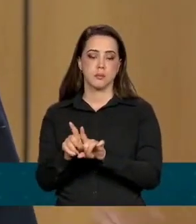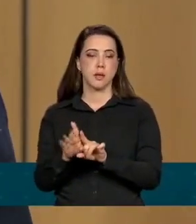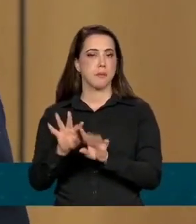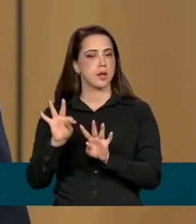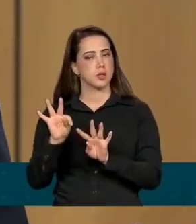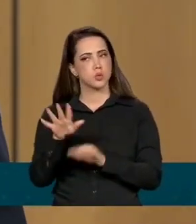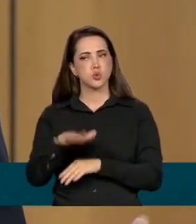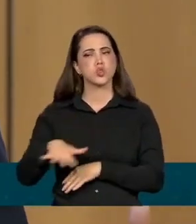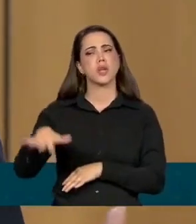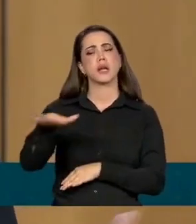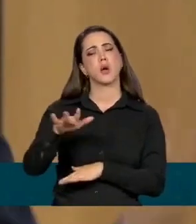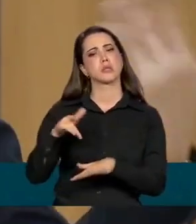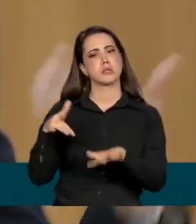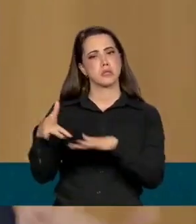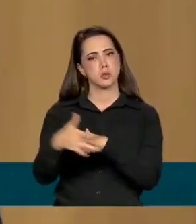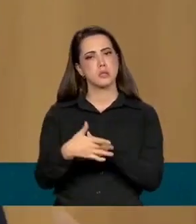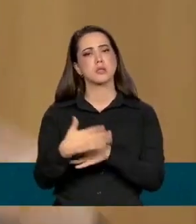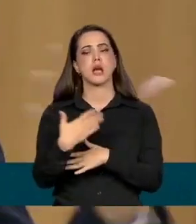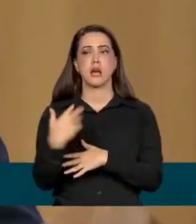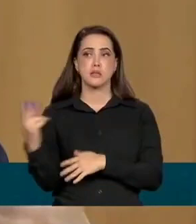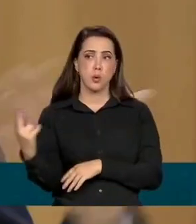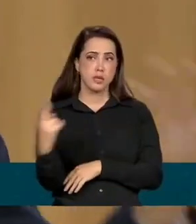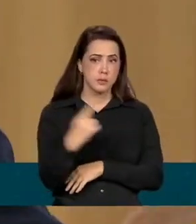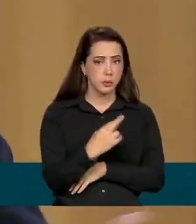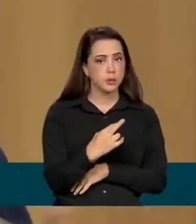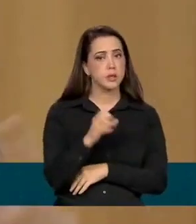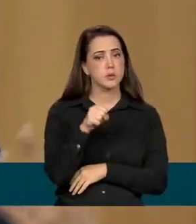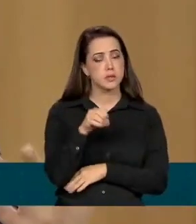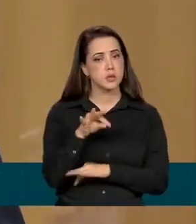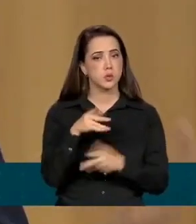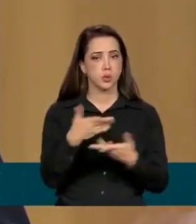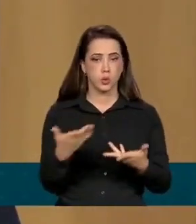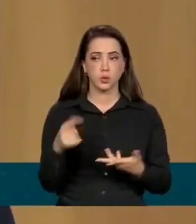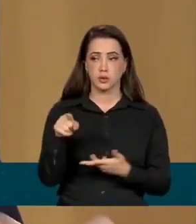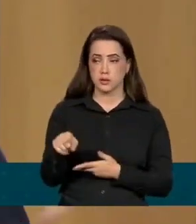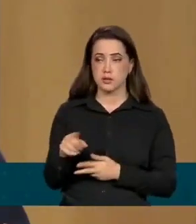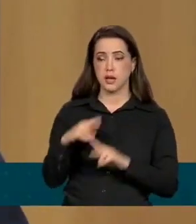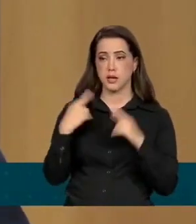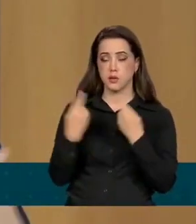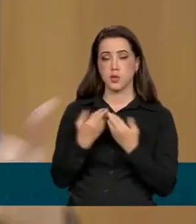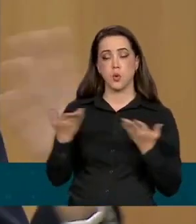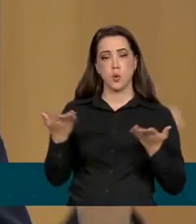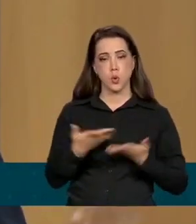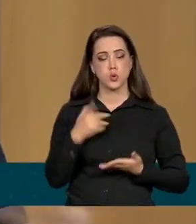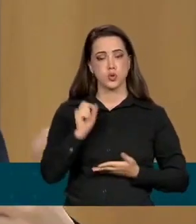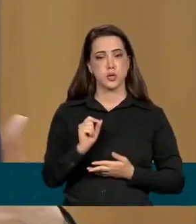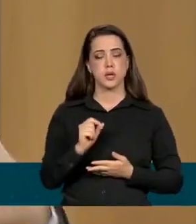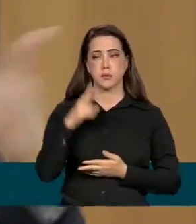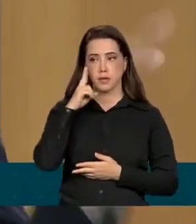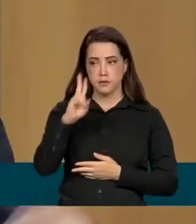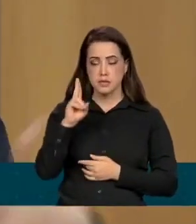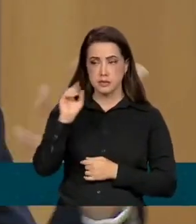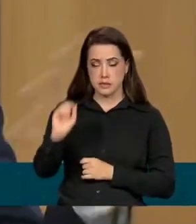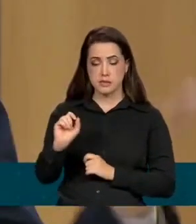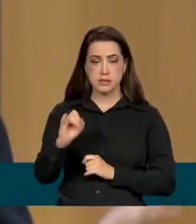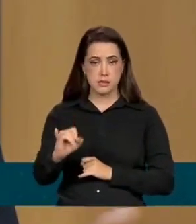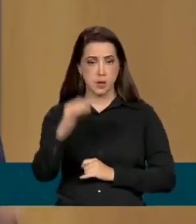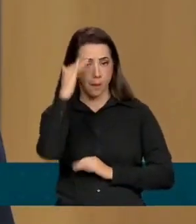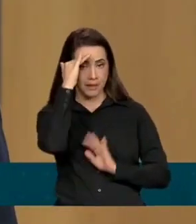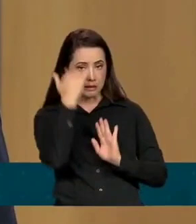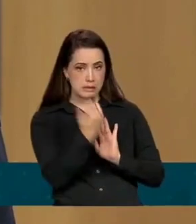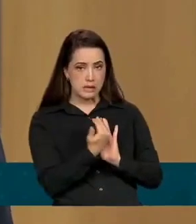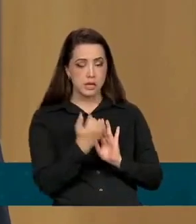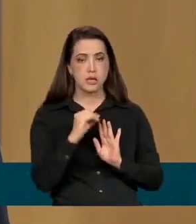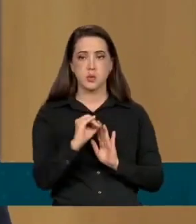cumprindo todas as nossas notificações, inclusive a reunião era para conferir se elas realmente foram cumpridas, se eventualmente eles não perderam, se